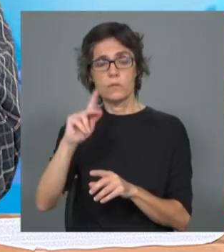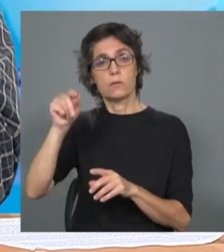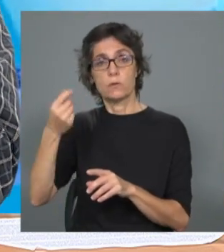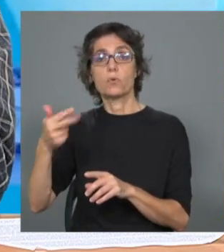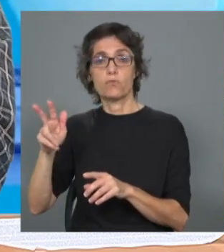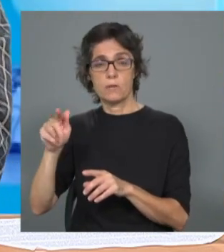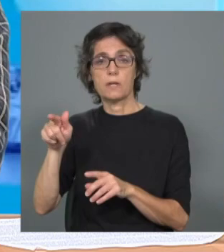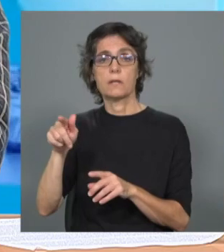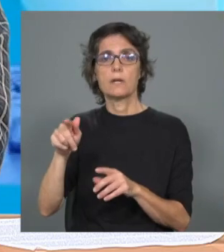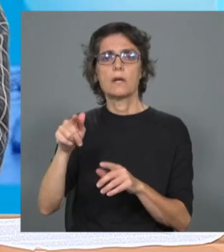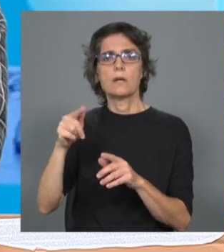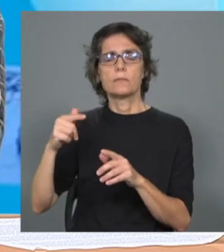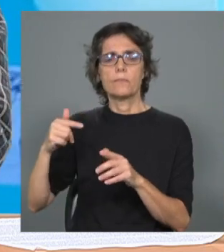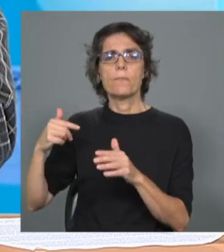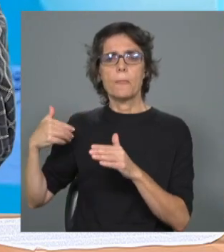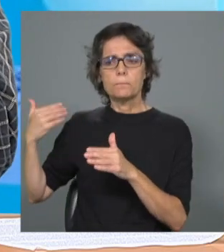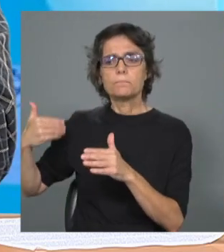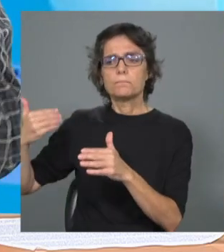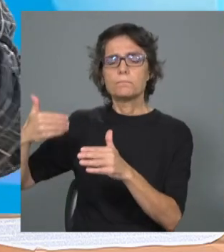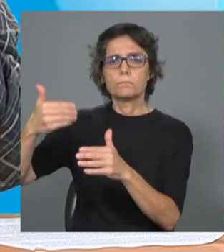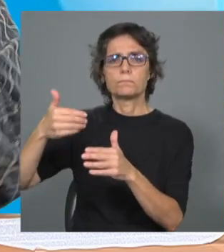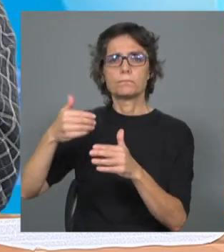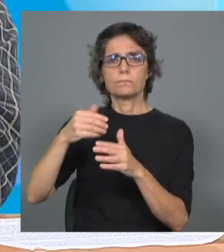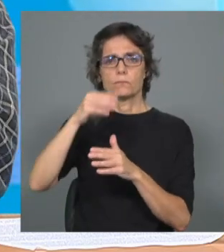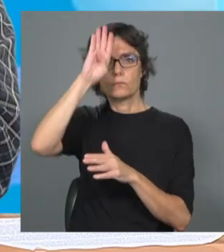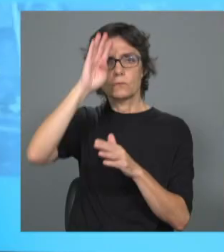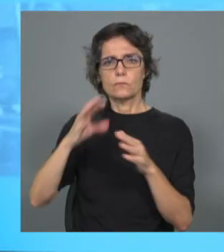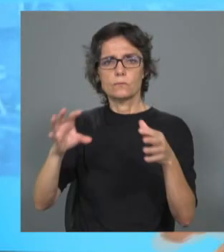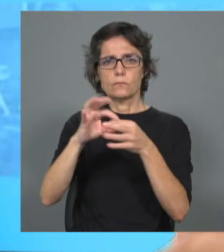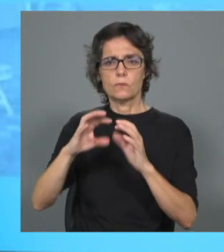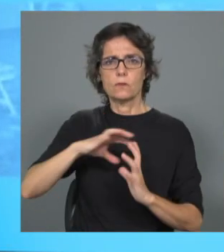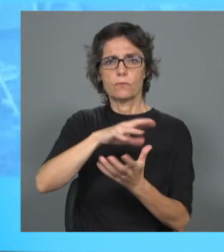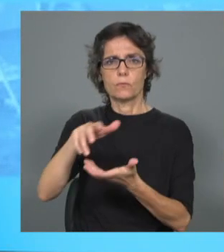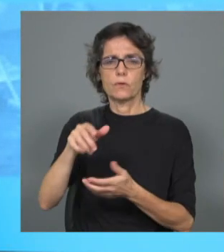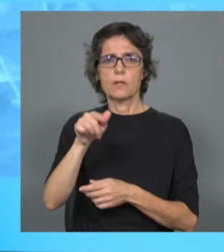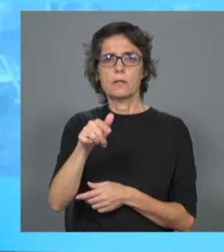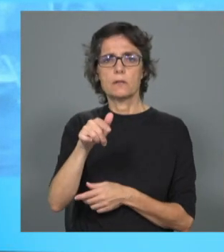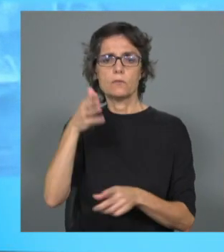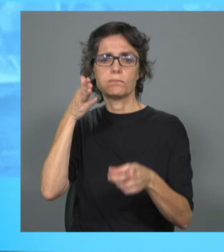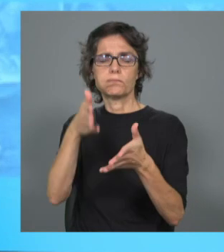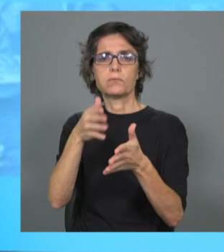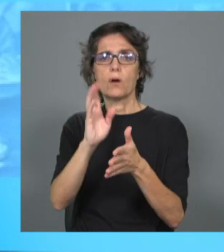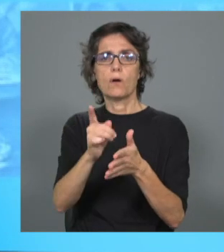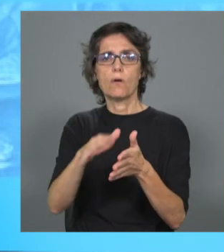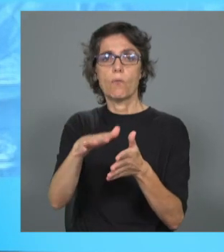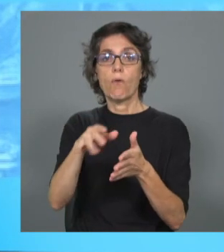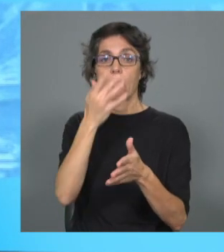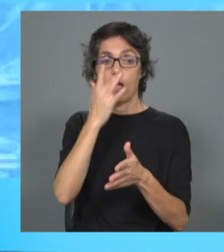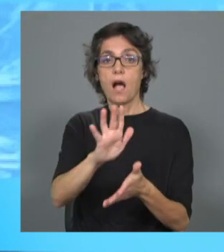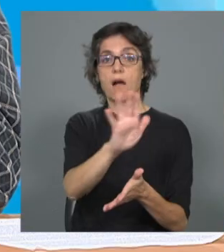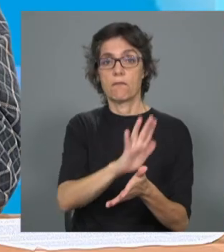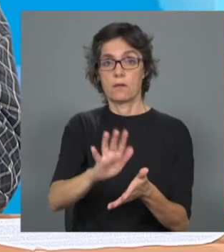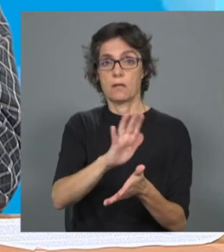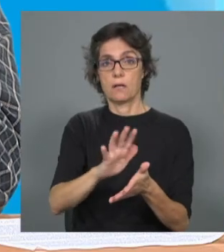marca, digamos assim, da presença do Santo Padre no mundo inteiro. E o foco é, essencialmente, a África, não é?